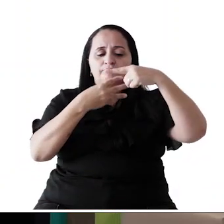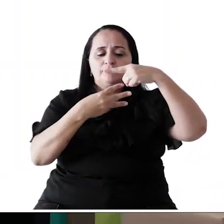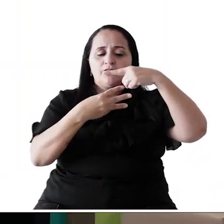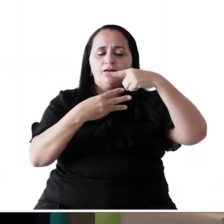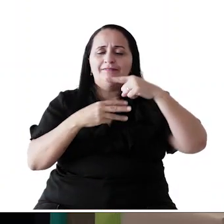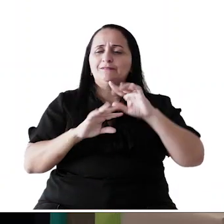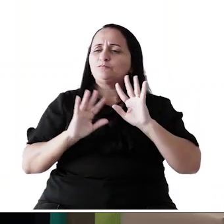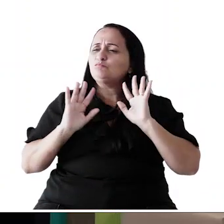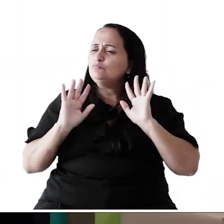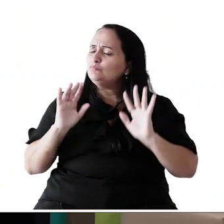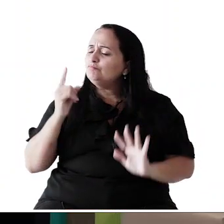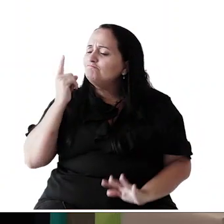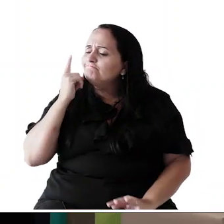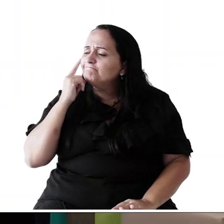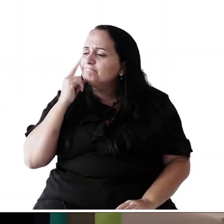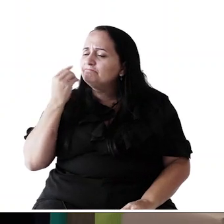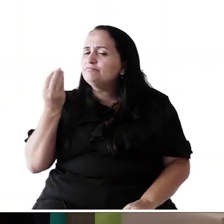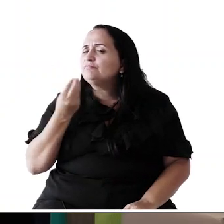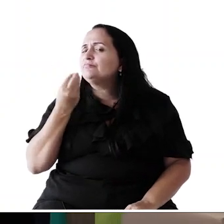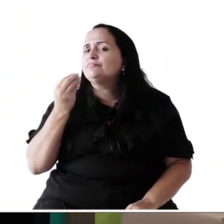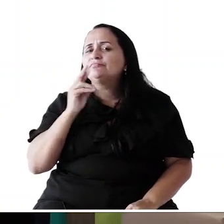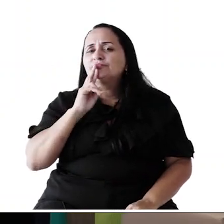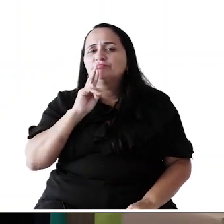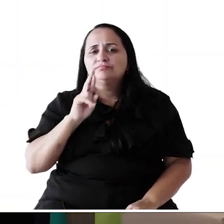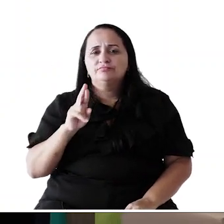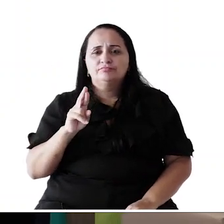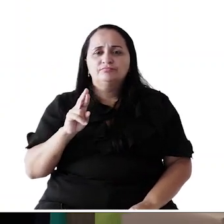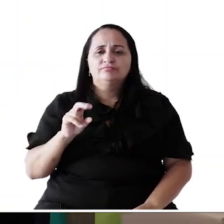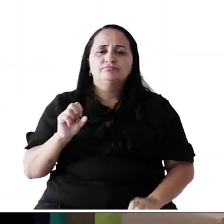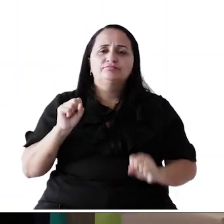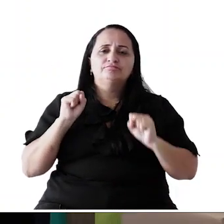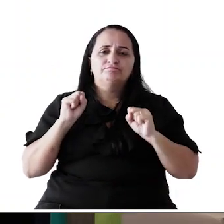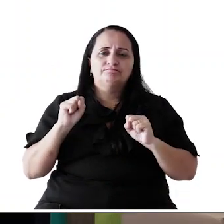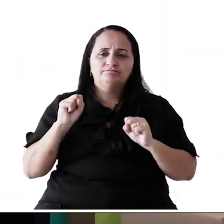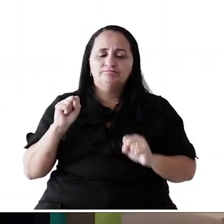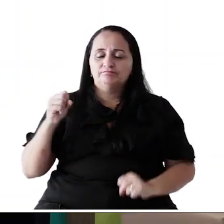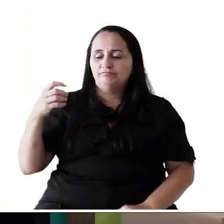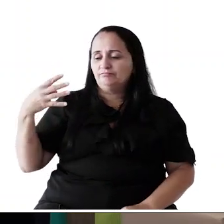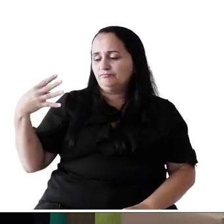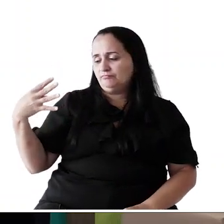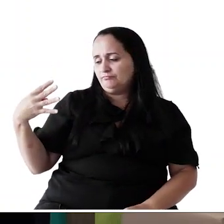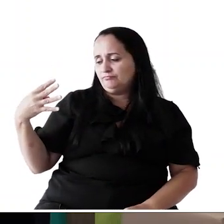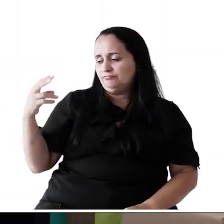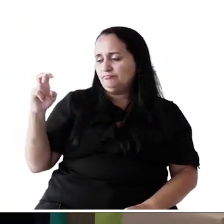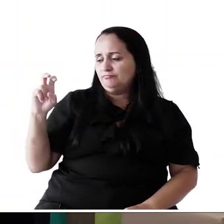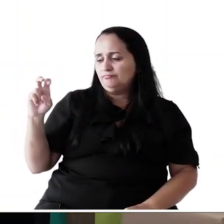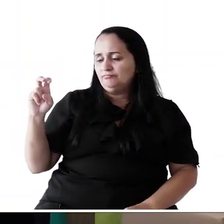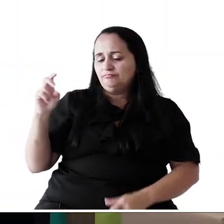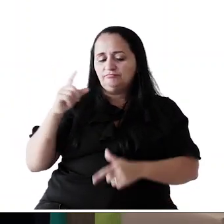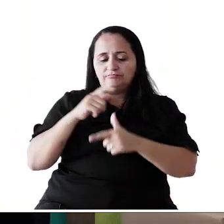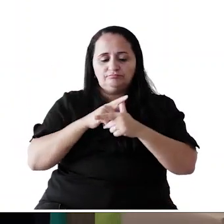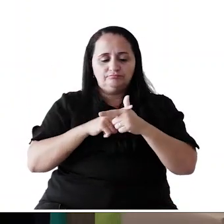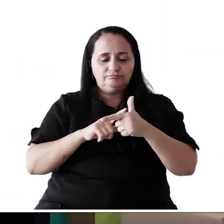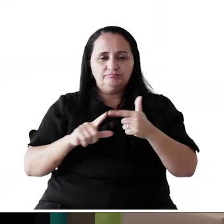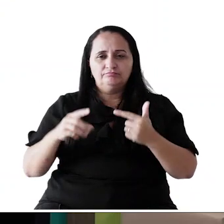que eu vou fazer essa questão? Pro, eu posso dividir 45 dividido por